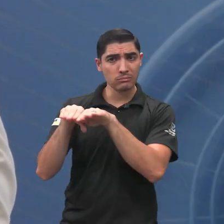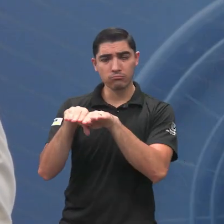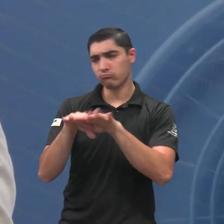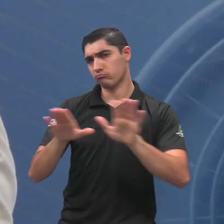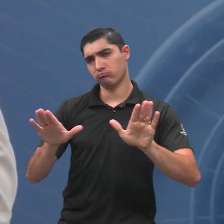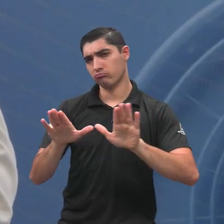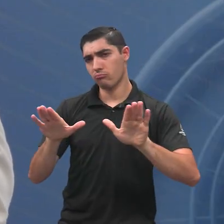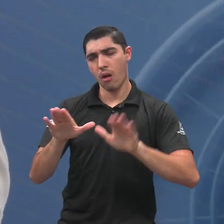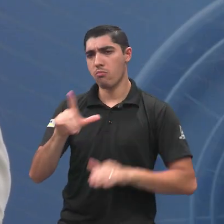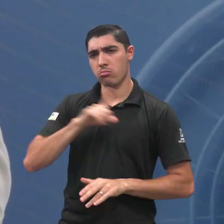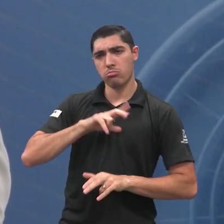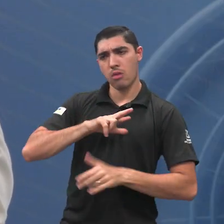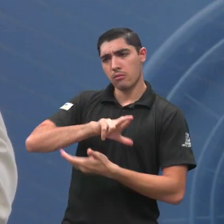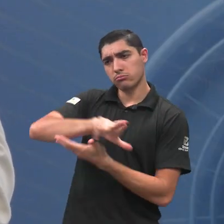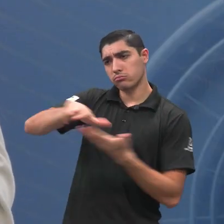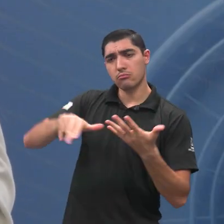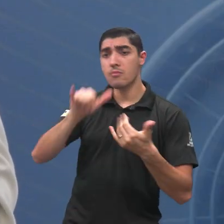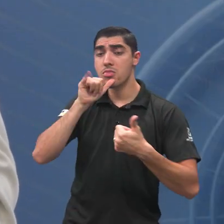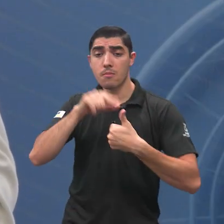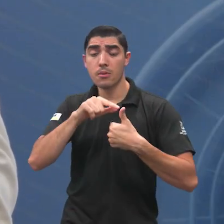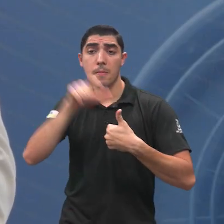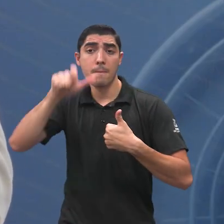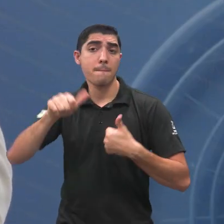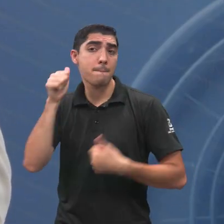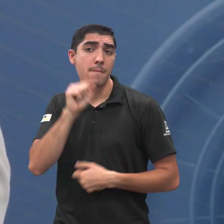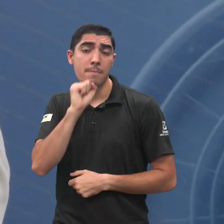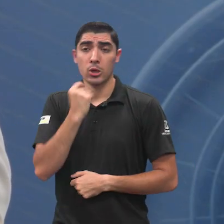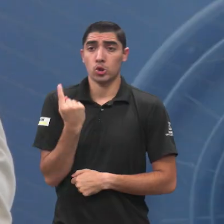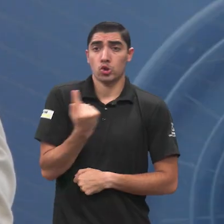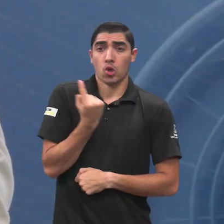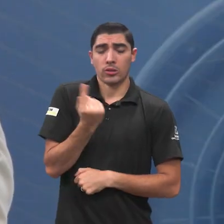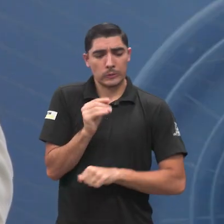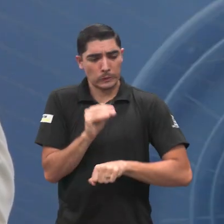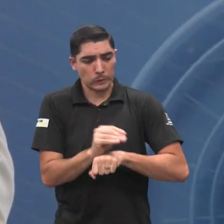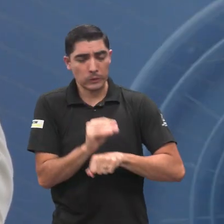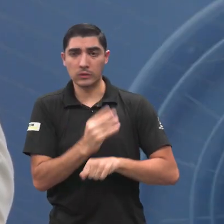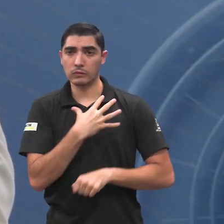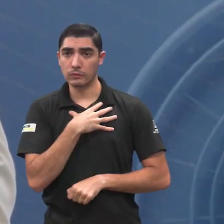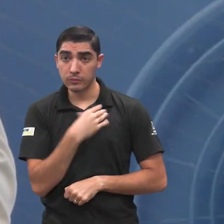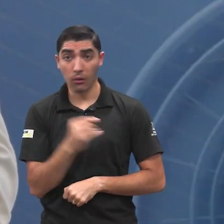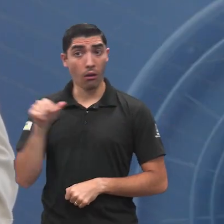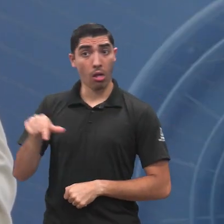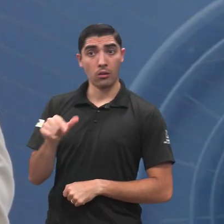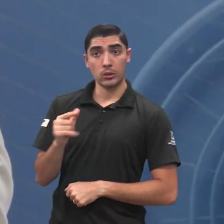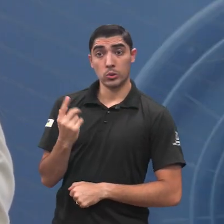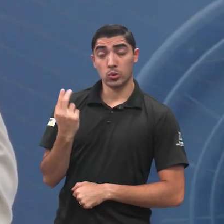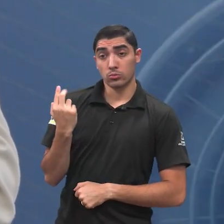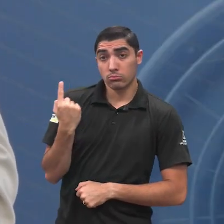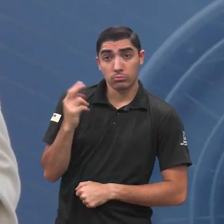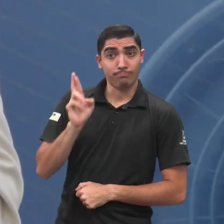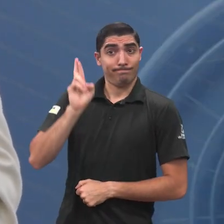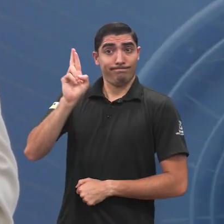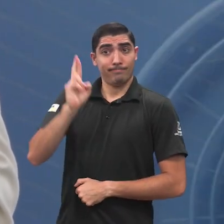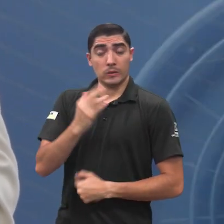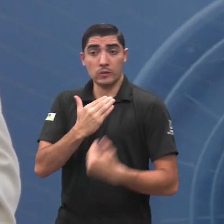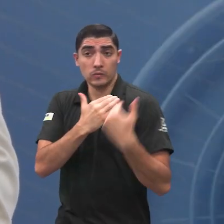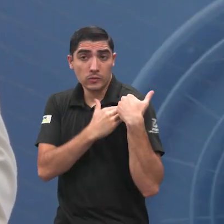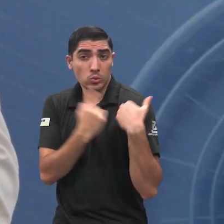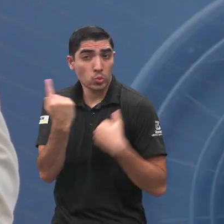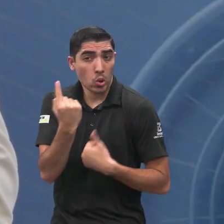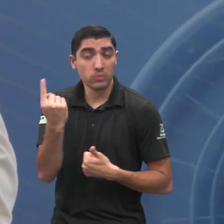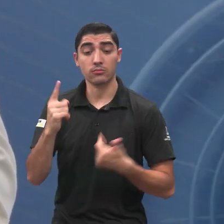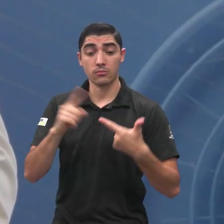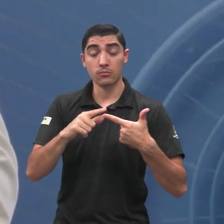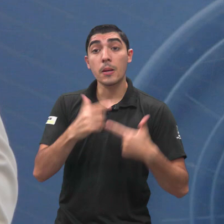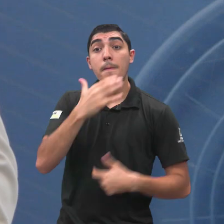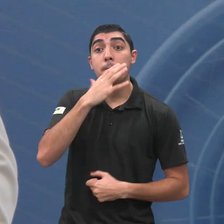tradicional. Existem as mães solo que carregam toda a responsabilidade sozinha, pais solo que